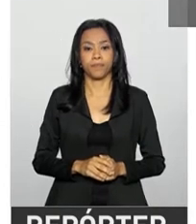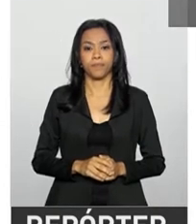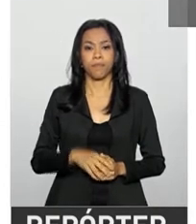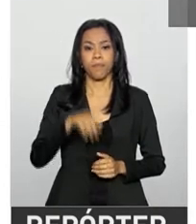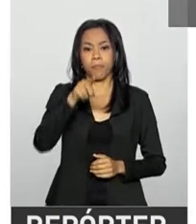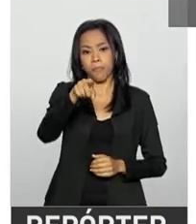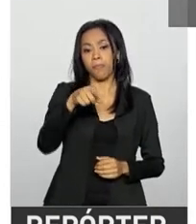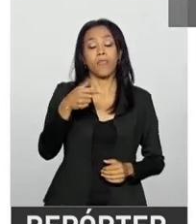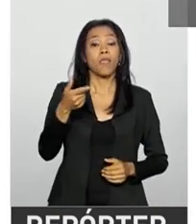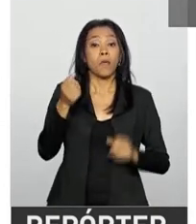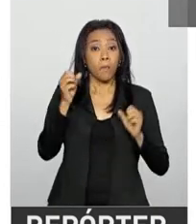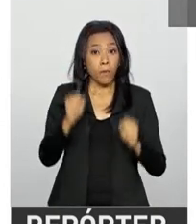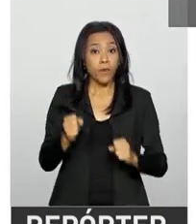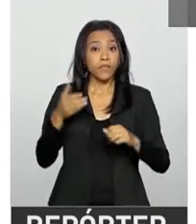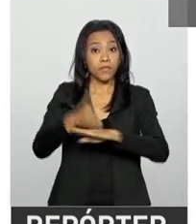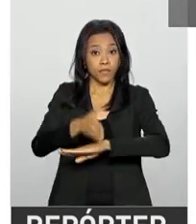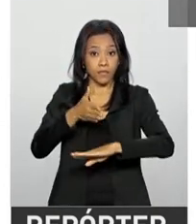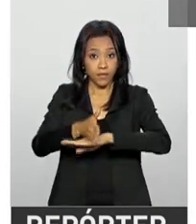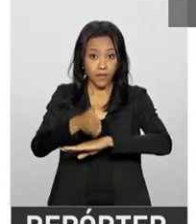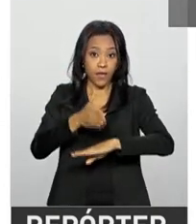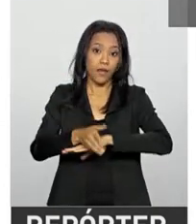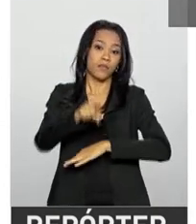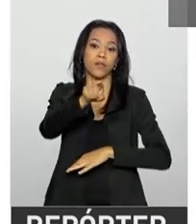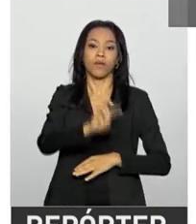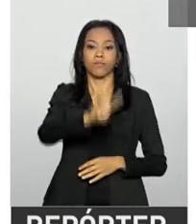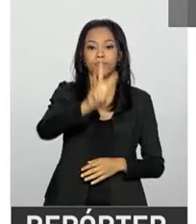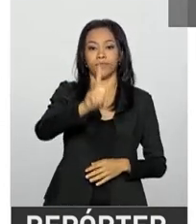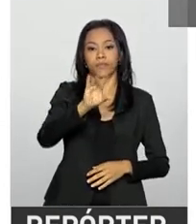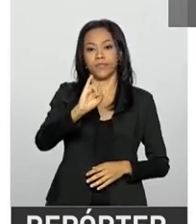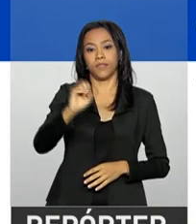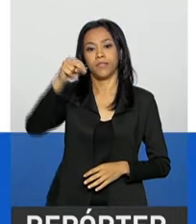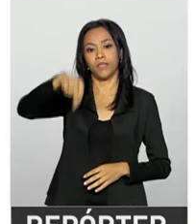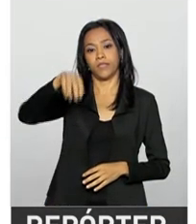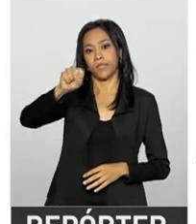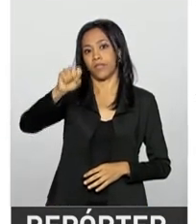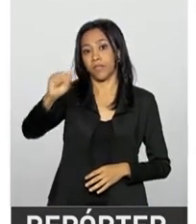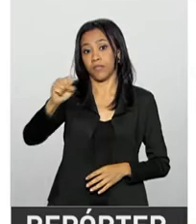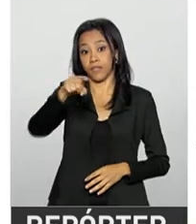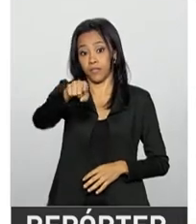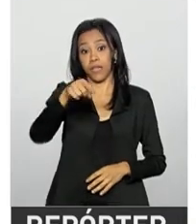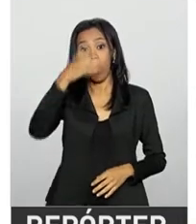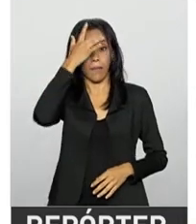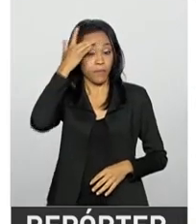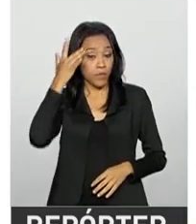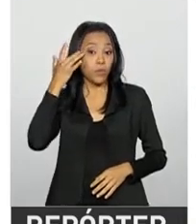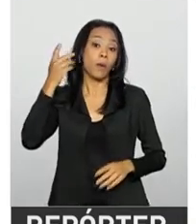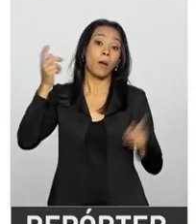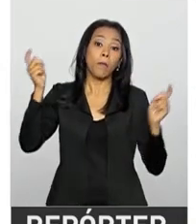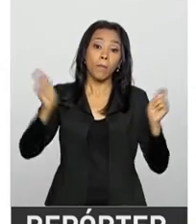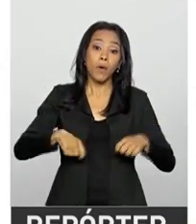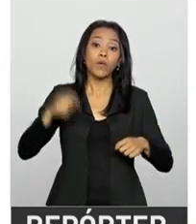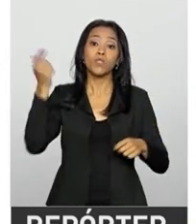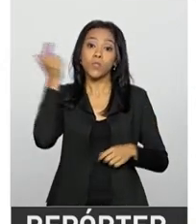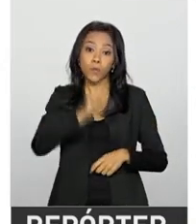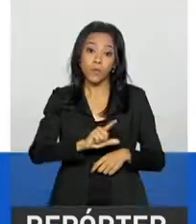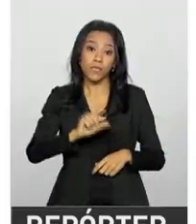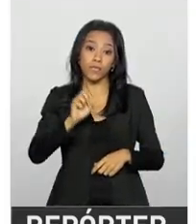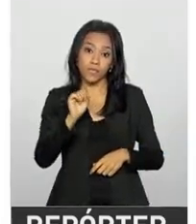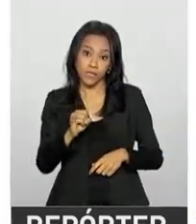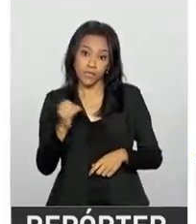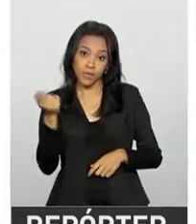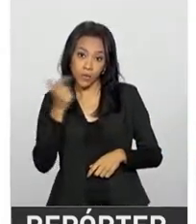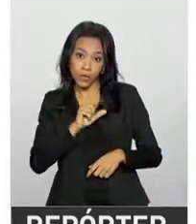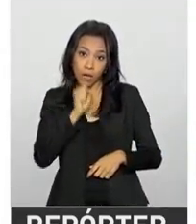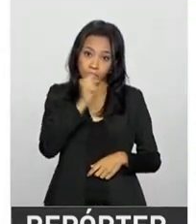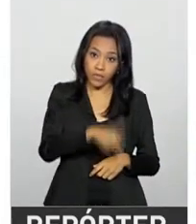serviço pode ser acessado pelo site do inss com ele o contribuinte pode descobrir se já pode se aposentar